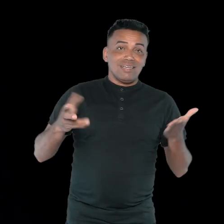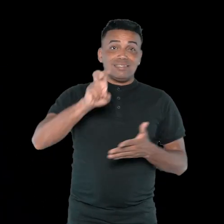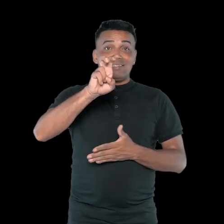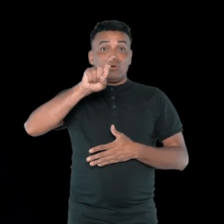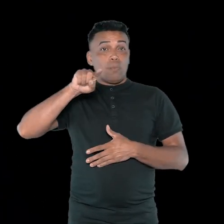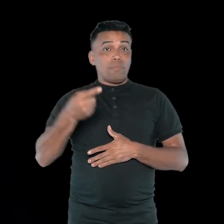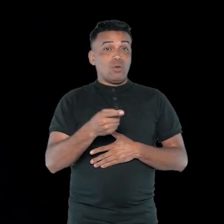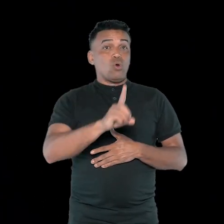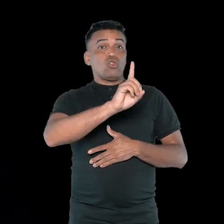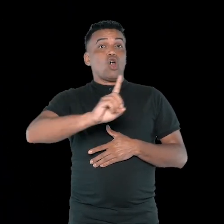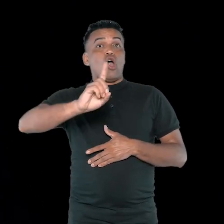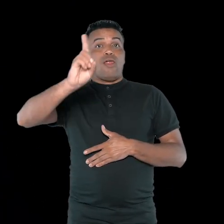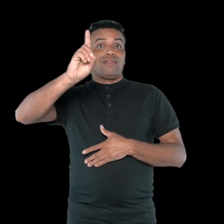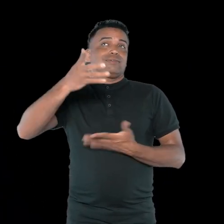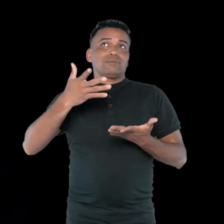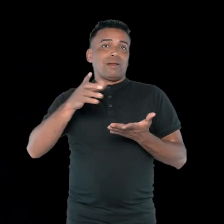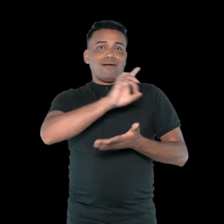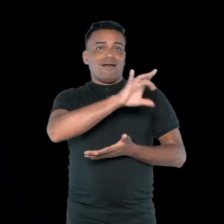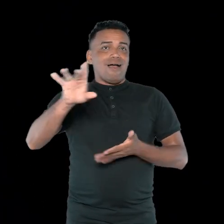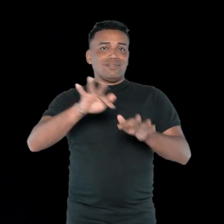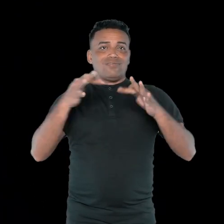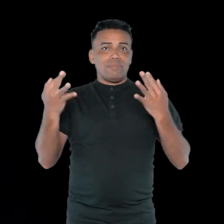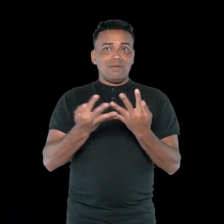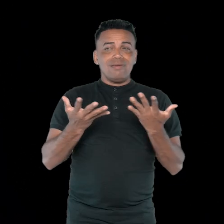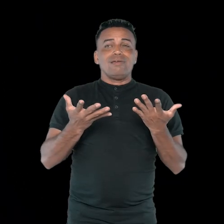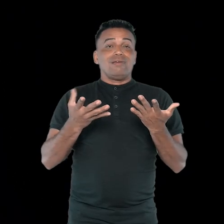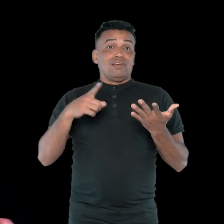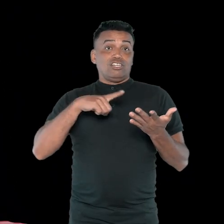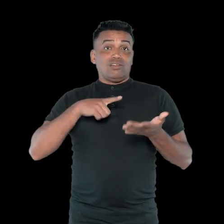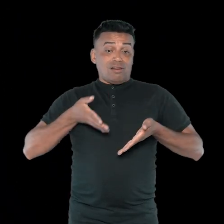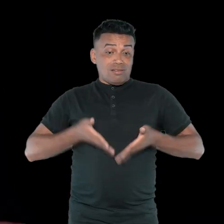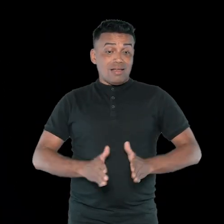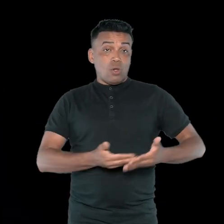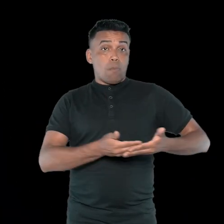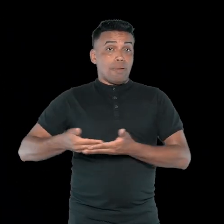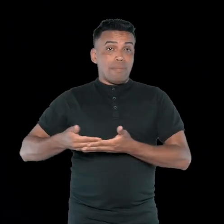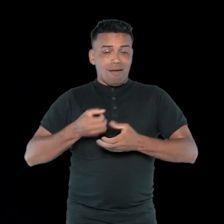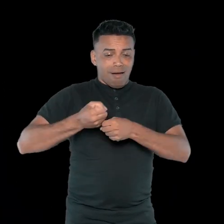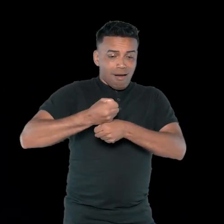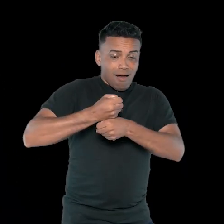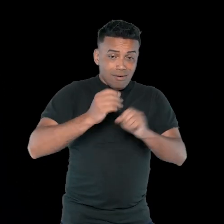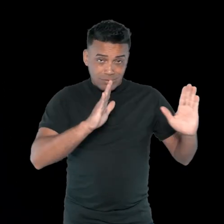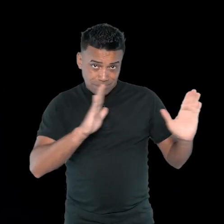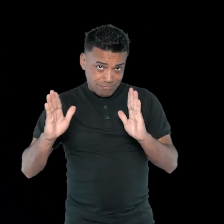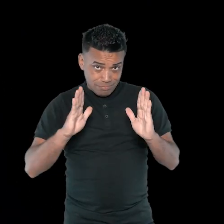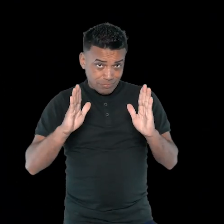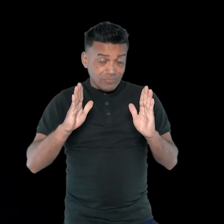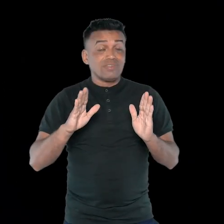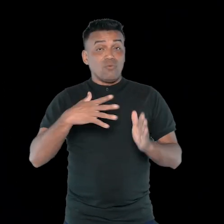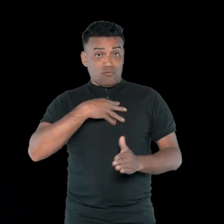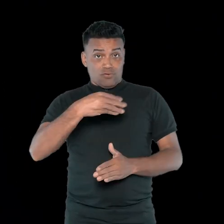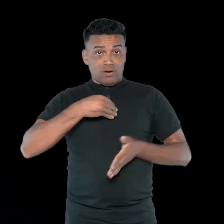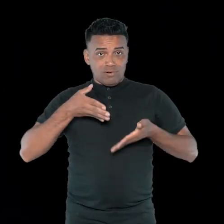para cada família que tiver um filho nesses próximos anos. Esses filhos nascidos nesse período, eles